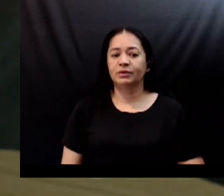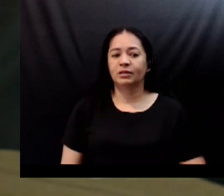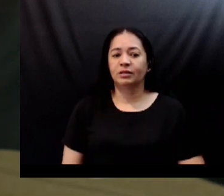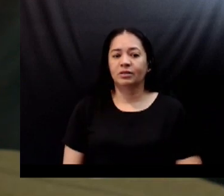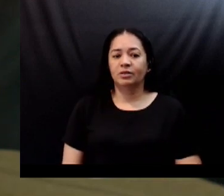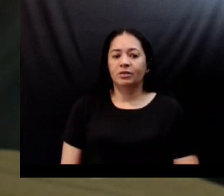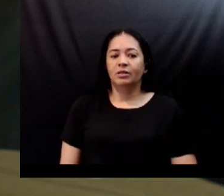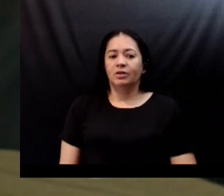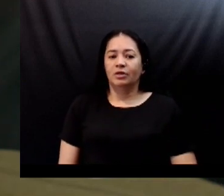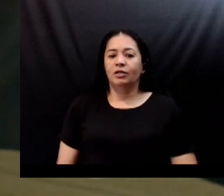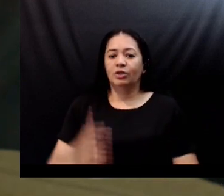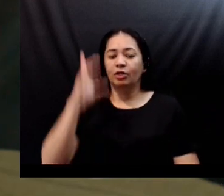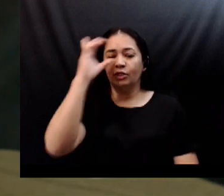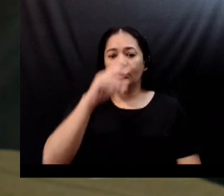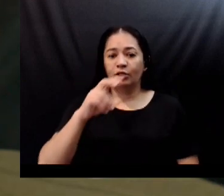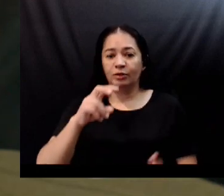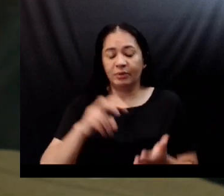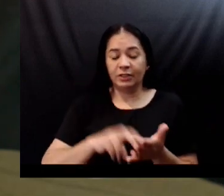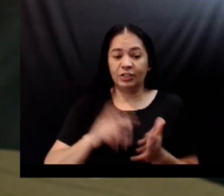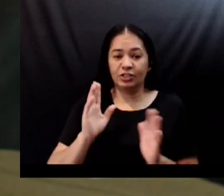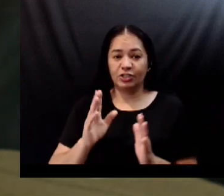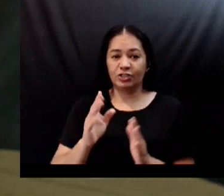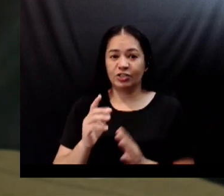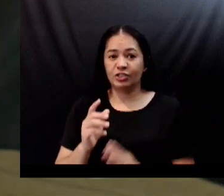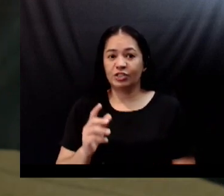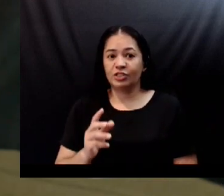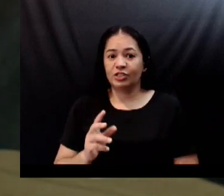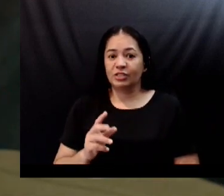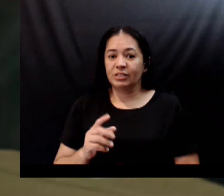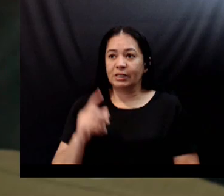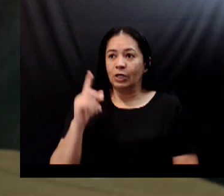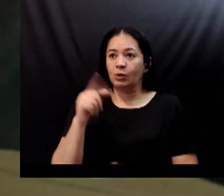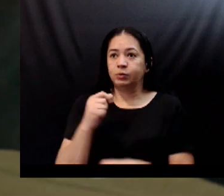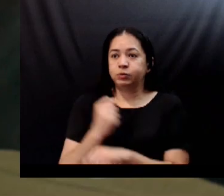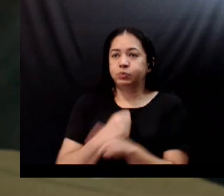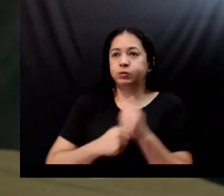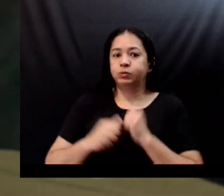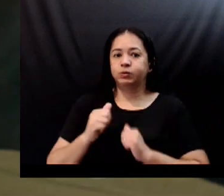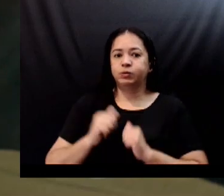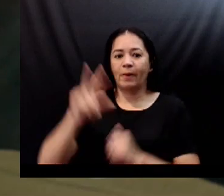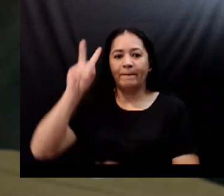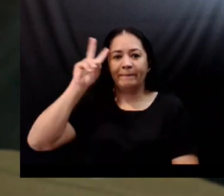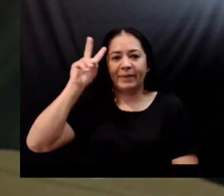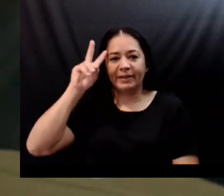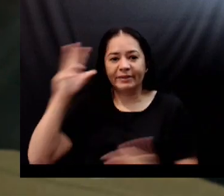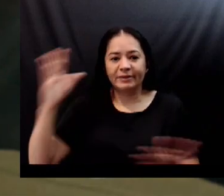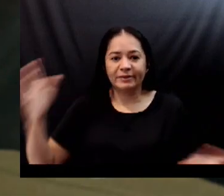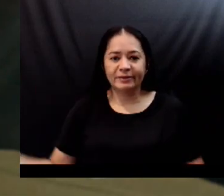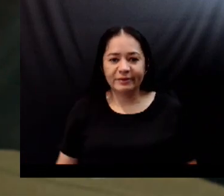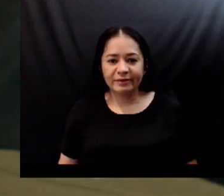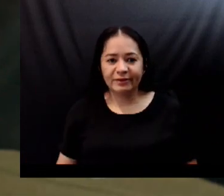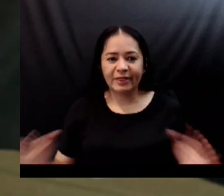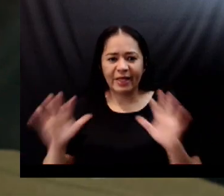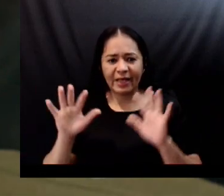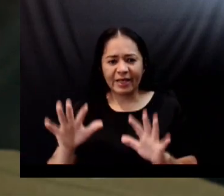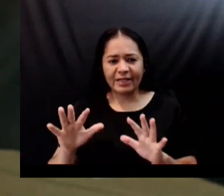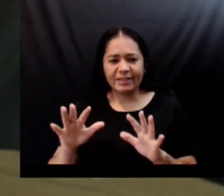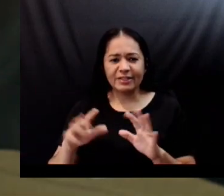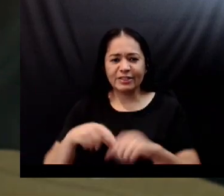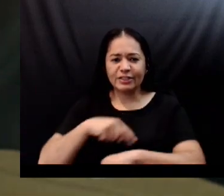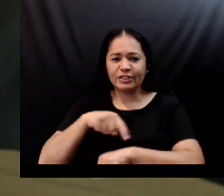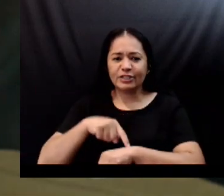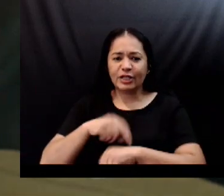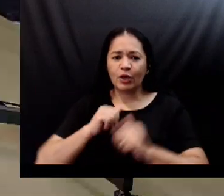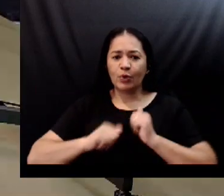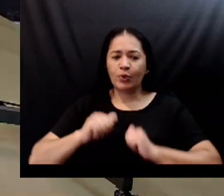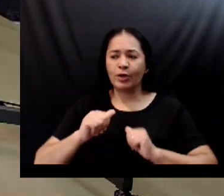contando as horas para segunda. Ê, ansiedade, Hum. hein? Esse relógio da ansiedade tem jeito de desacelerar,